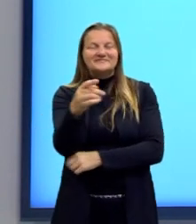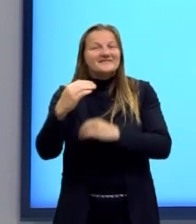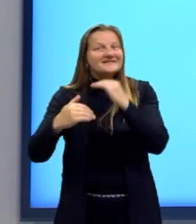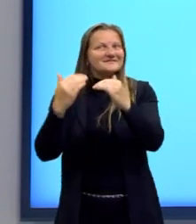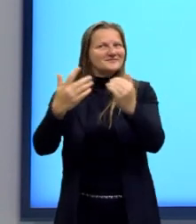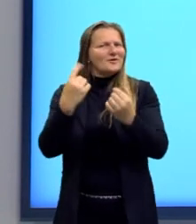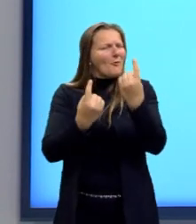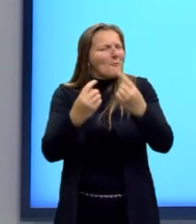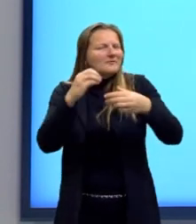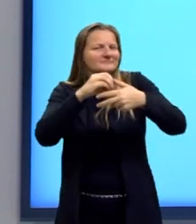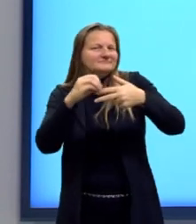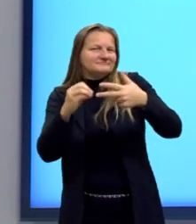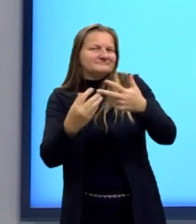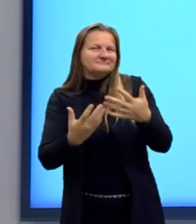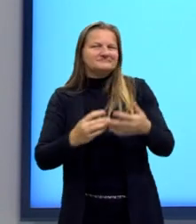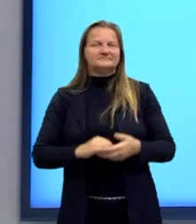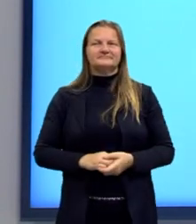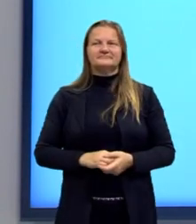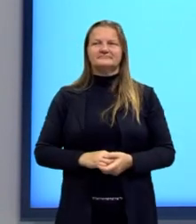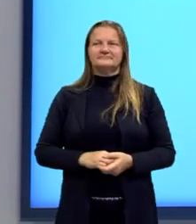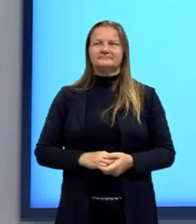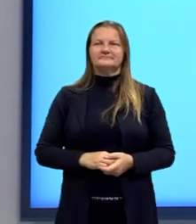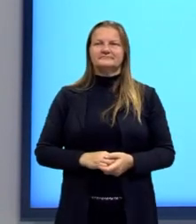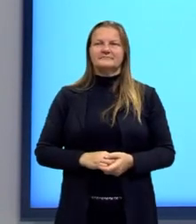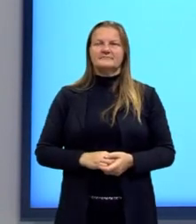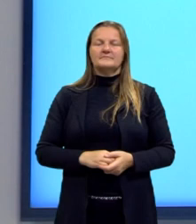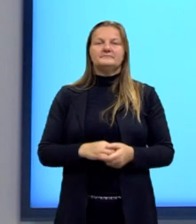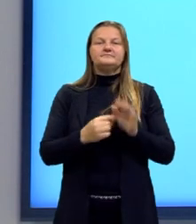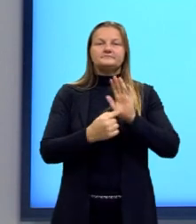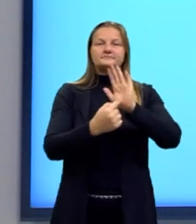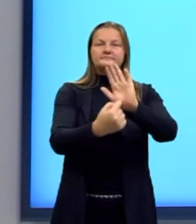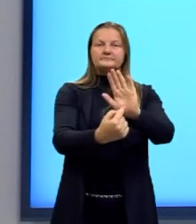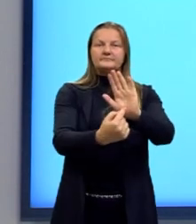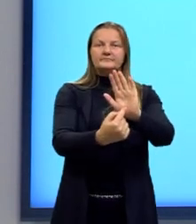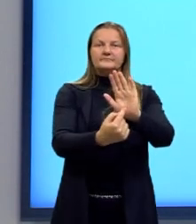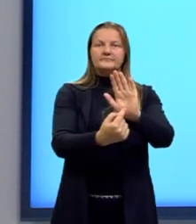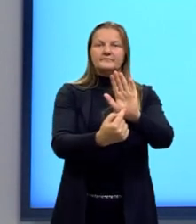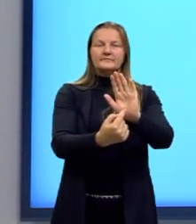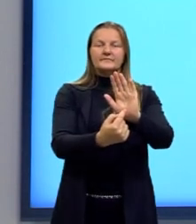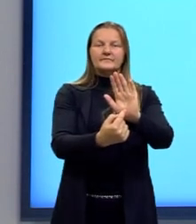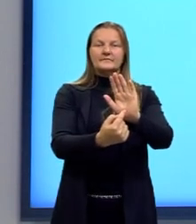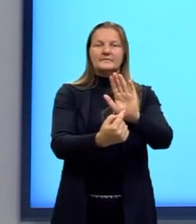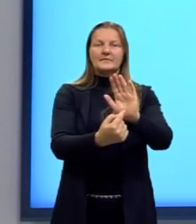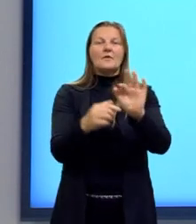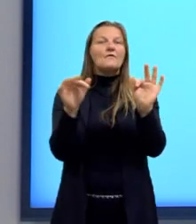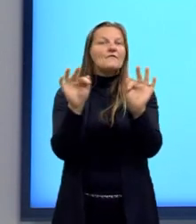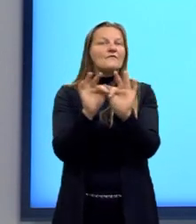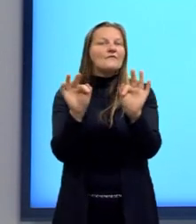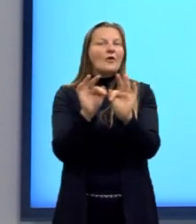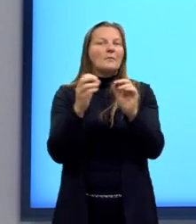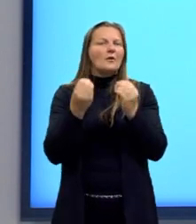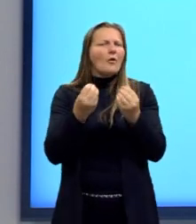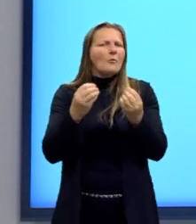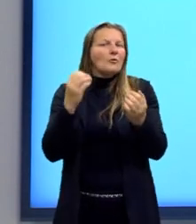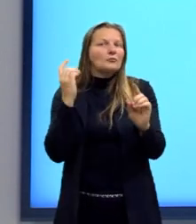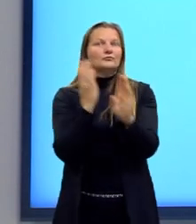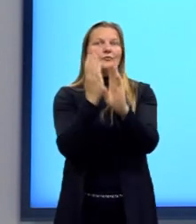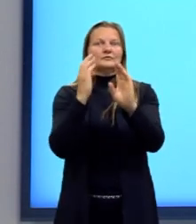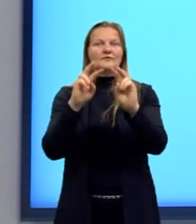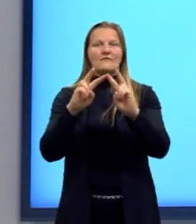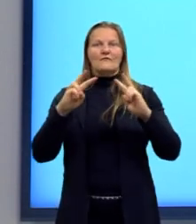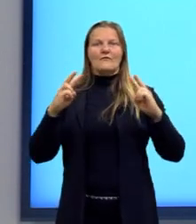movimento de algumas questões a que eu trouxe então para vocês a fórmula para chegar no volume de um